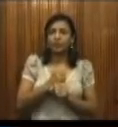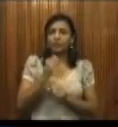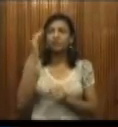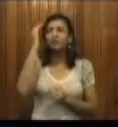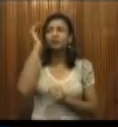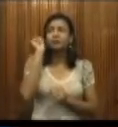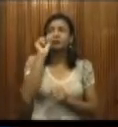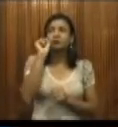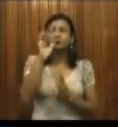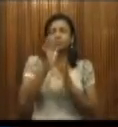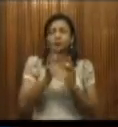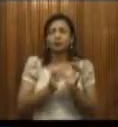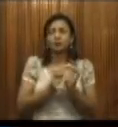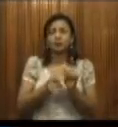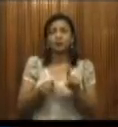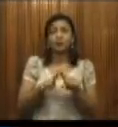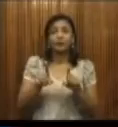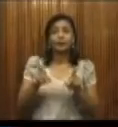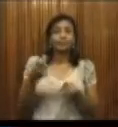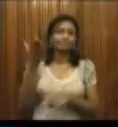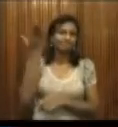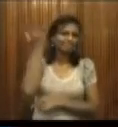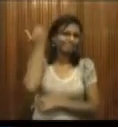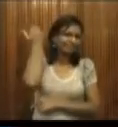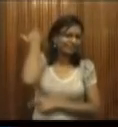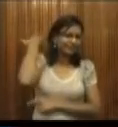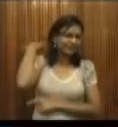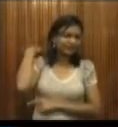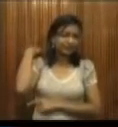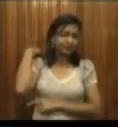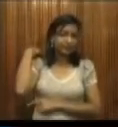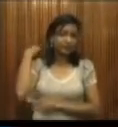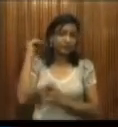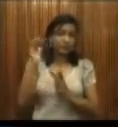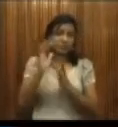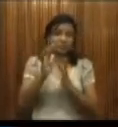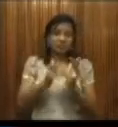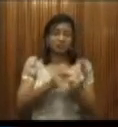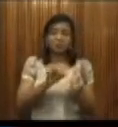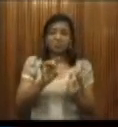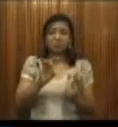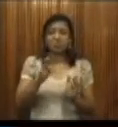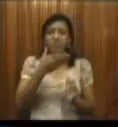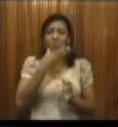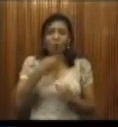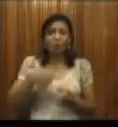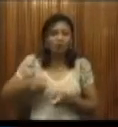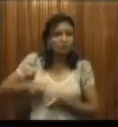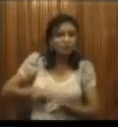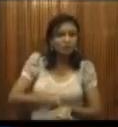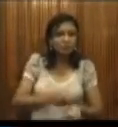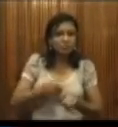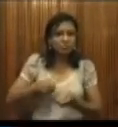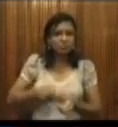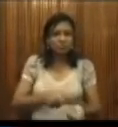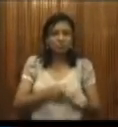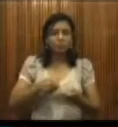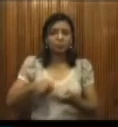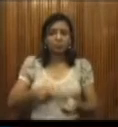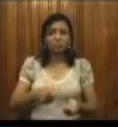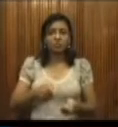a aldeia. Esse homem de status está correndo atrás de um carpinteiro. Está correndo. Um senso de